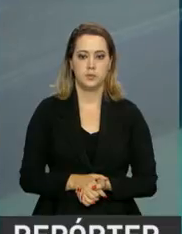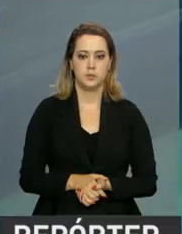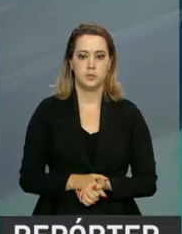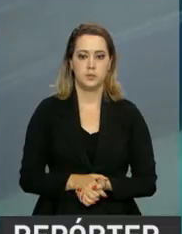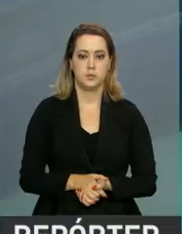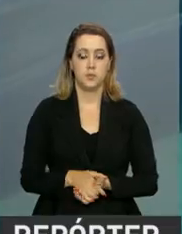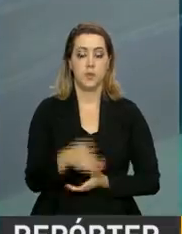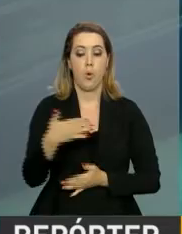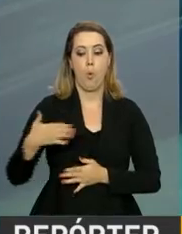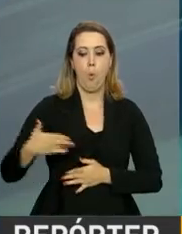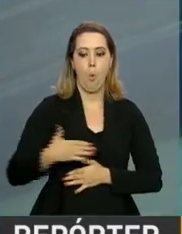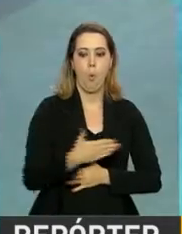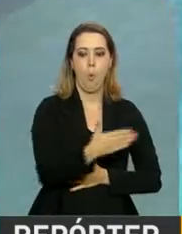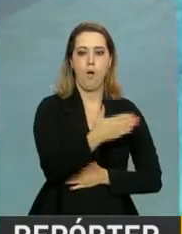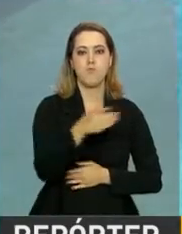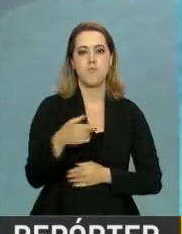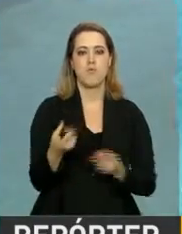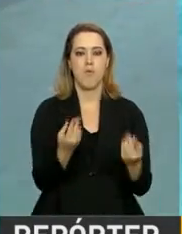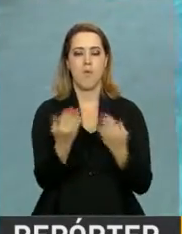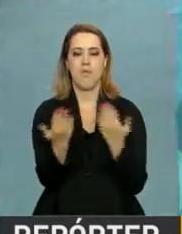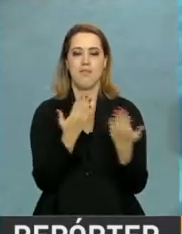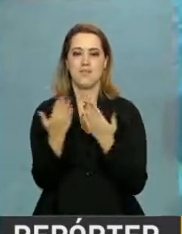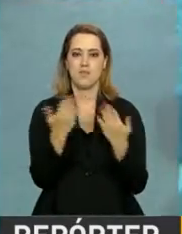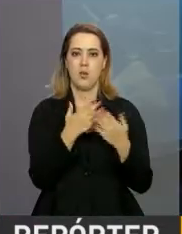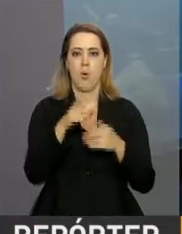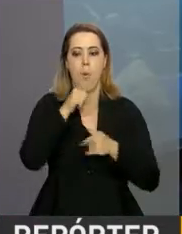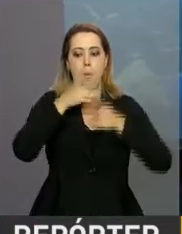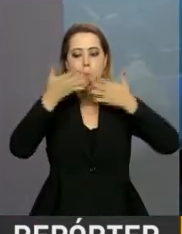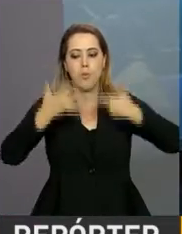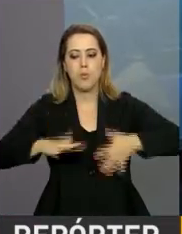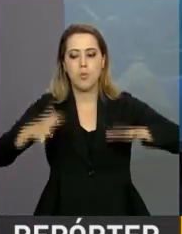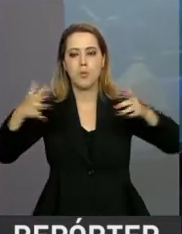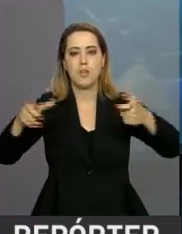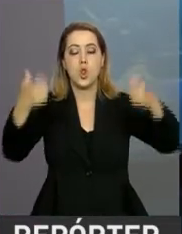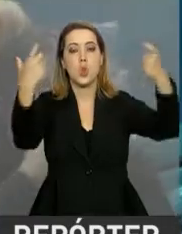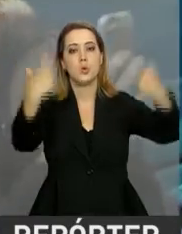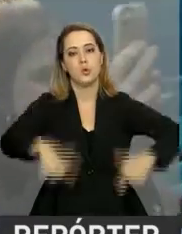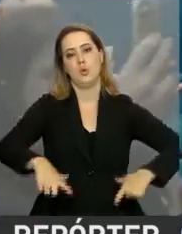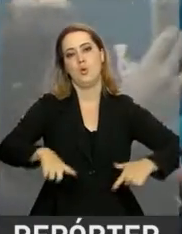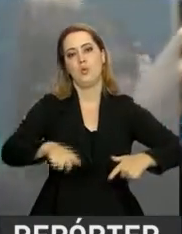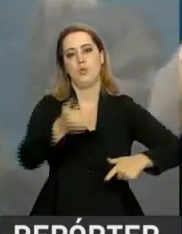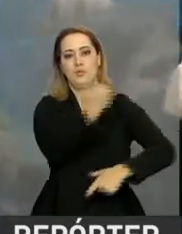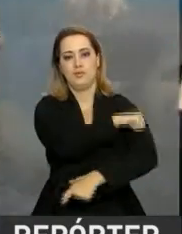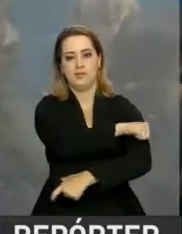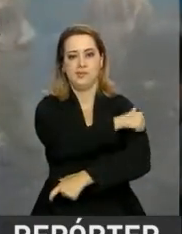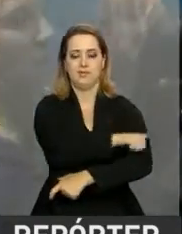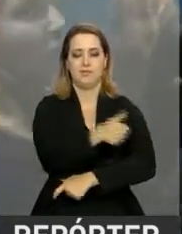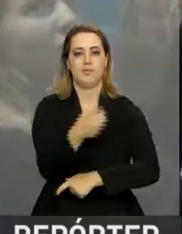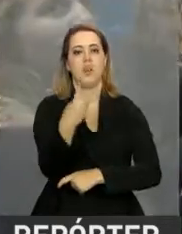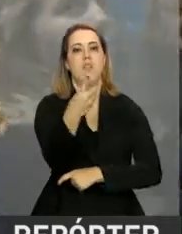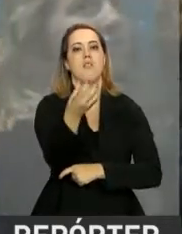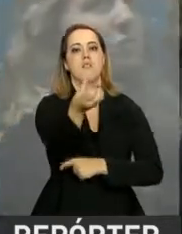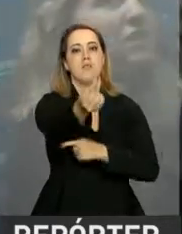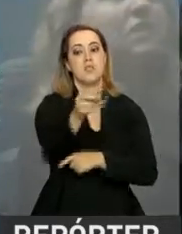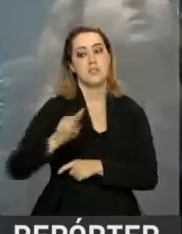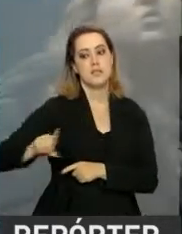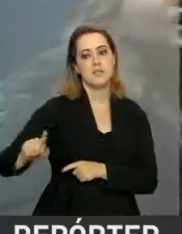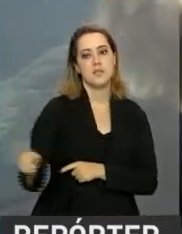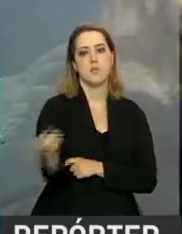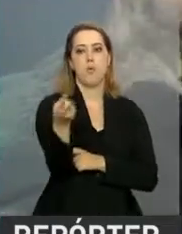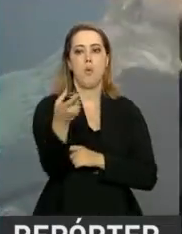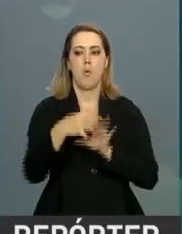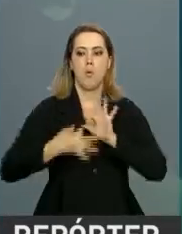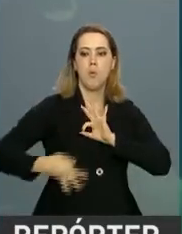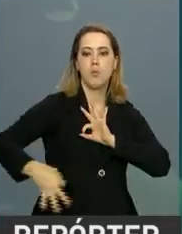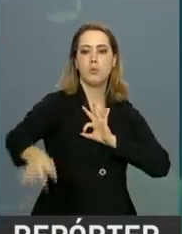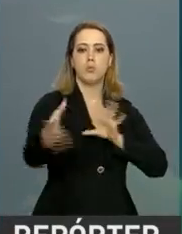Um aquário do tamanho de um oceano, no centro do Rio de Janeiro. Com 26 mil metros quadrados de área,